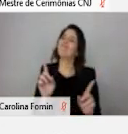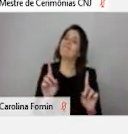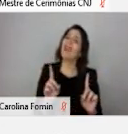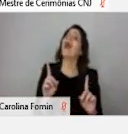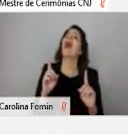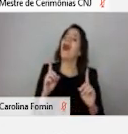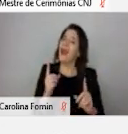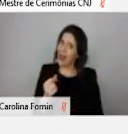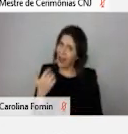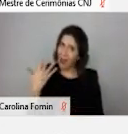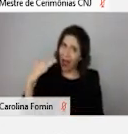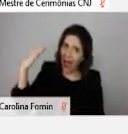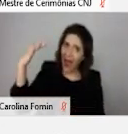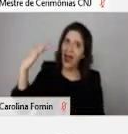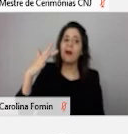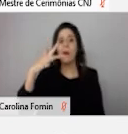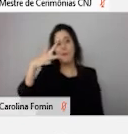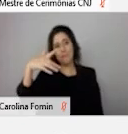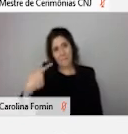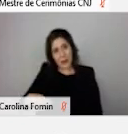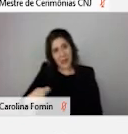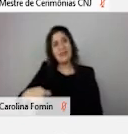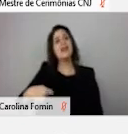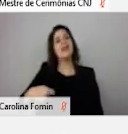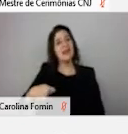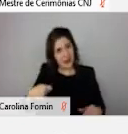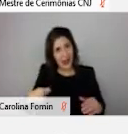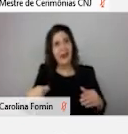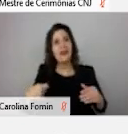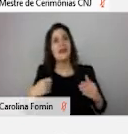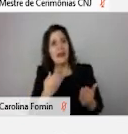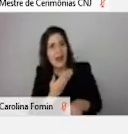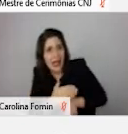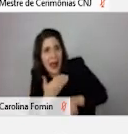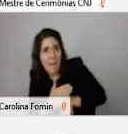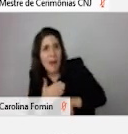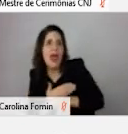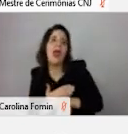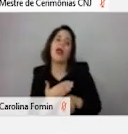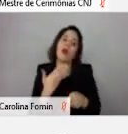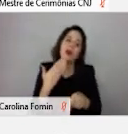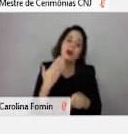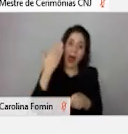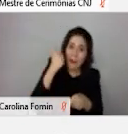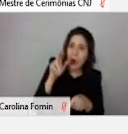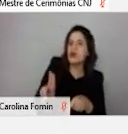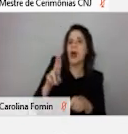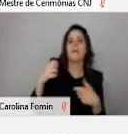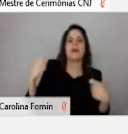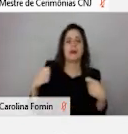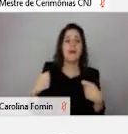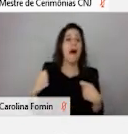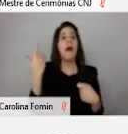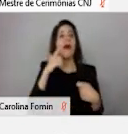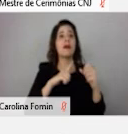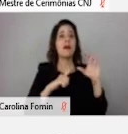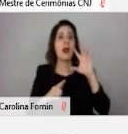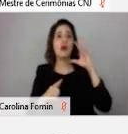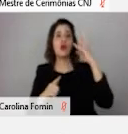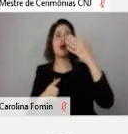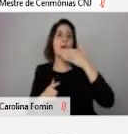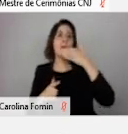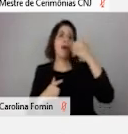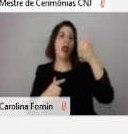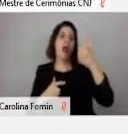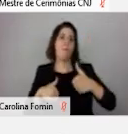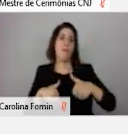pessoas que precisam de treinamento mais sofisticado, mas que permitem, por exemplo, ser uma solução mais efetiva. Essa forma de lidar